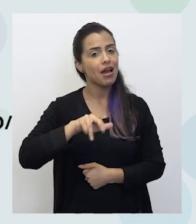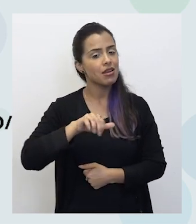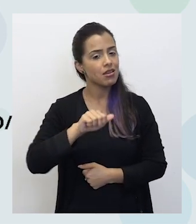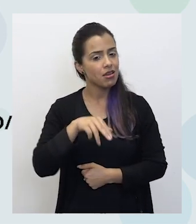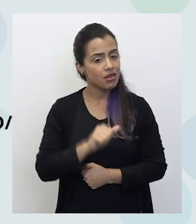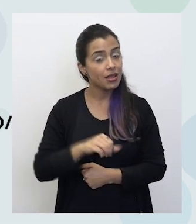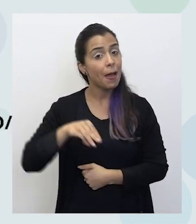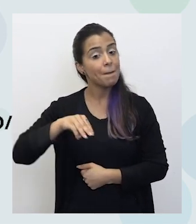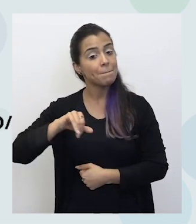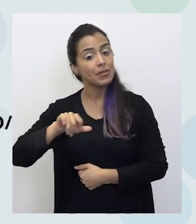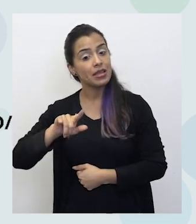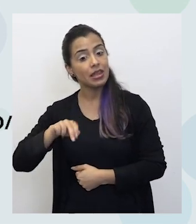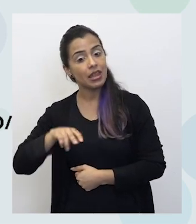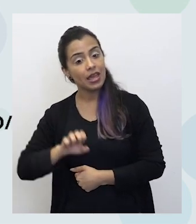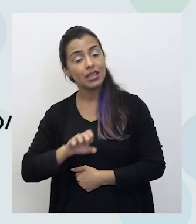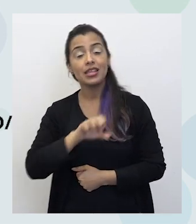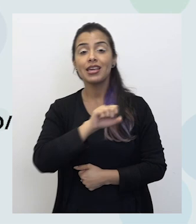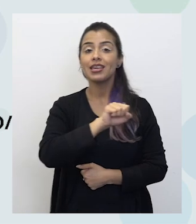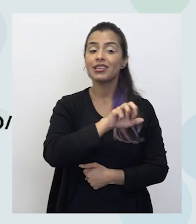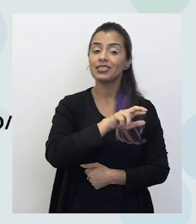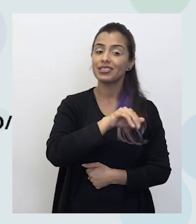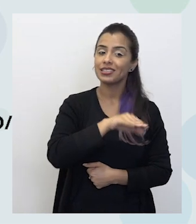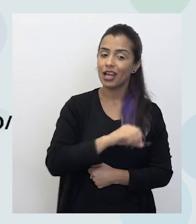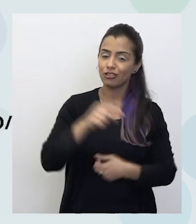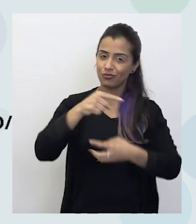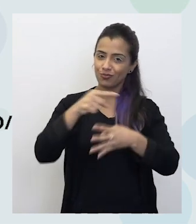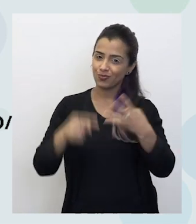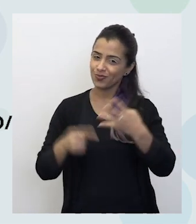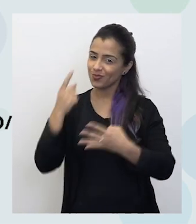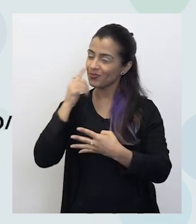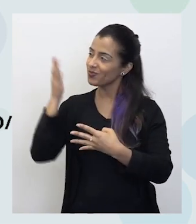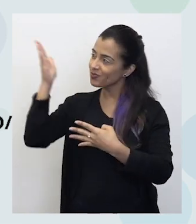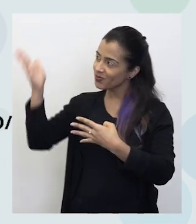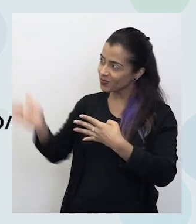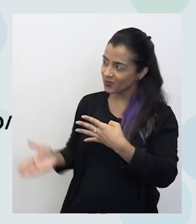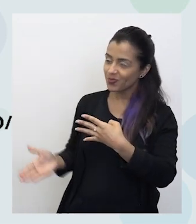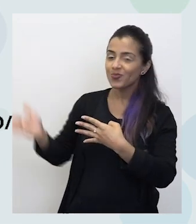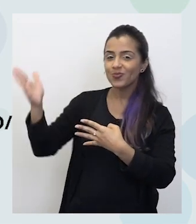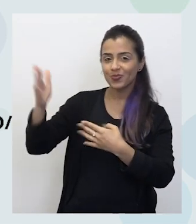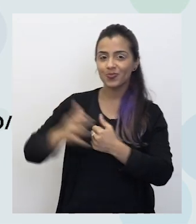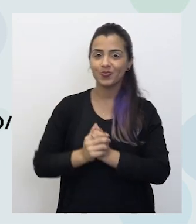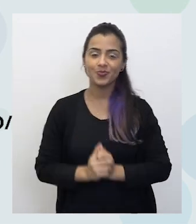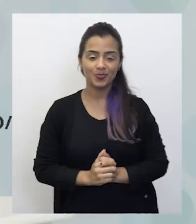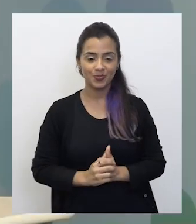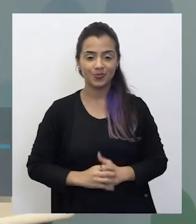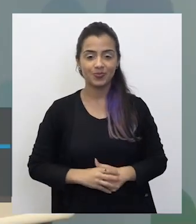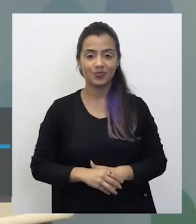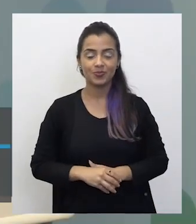Mariana Martins, a professora Milene, que hoje ministra a aula, e o professor Sérgio Damiati.